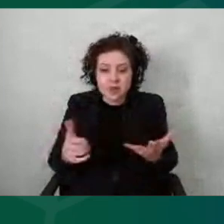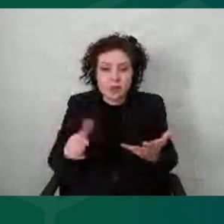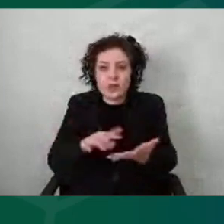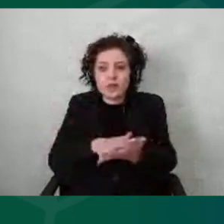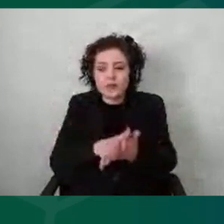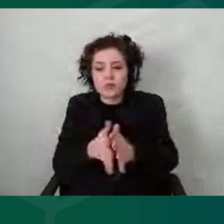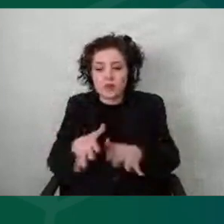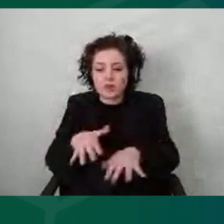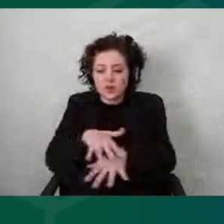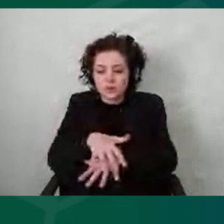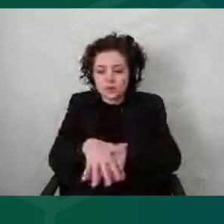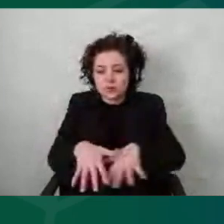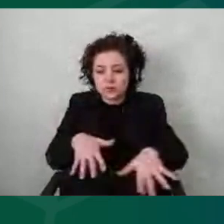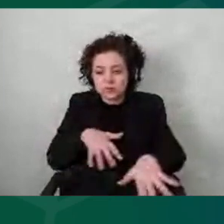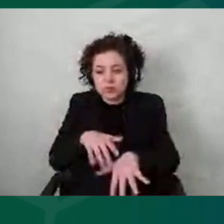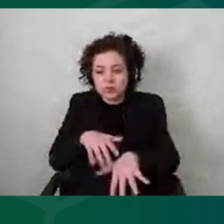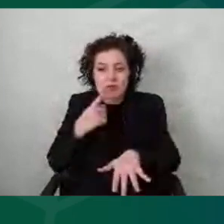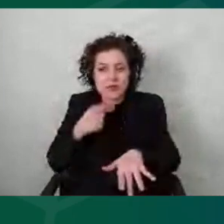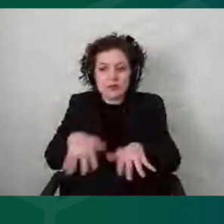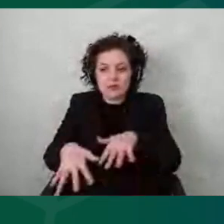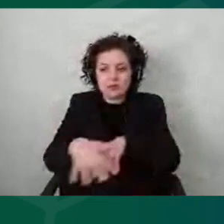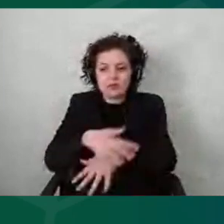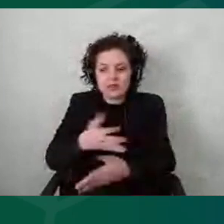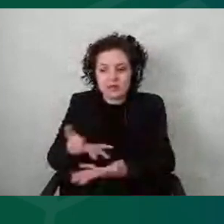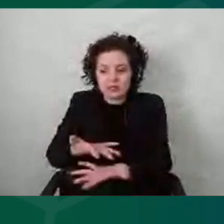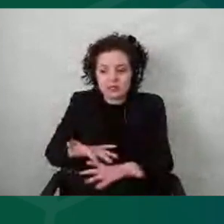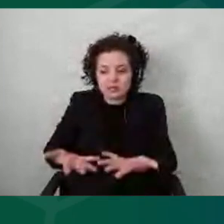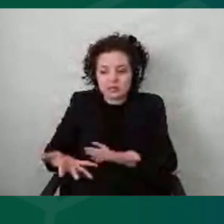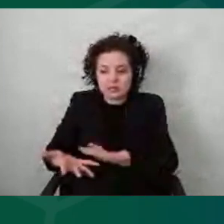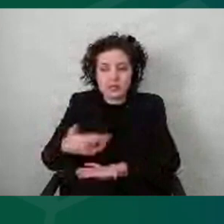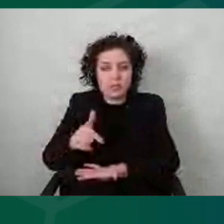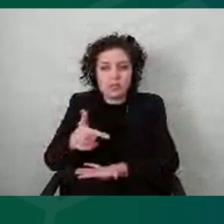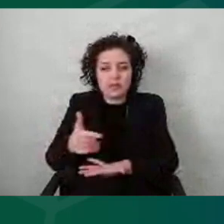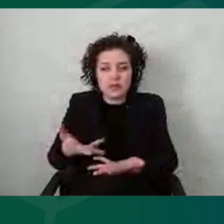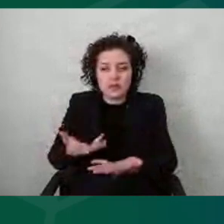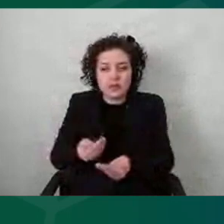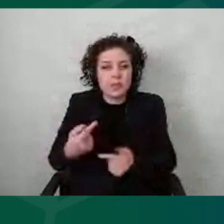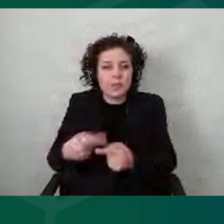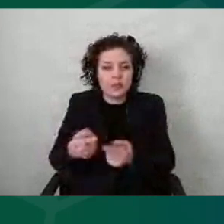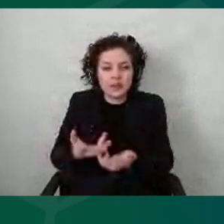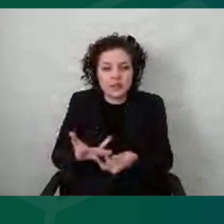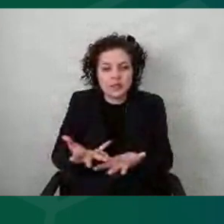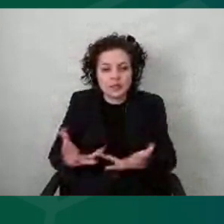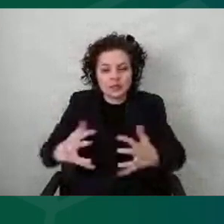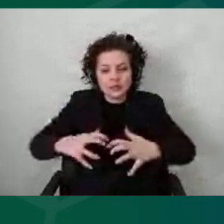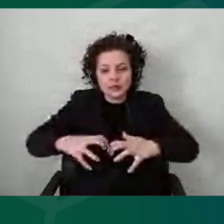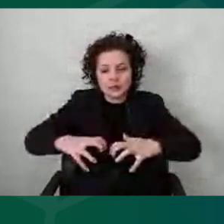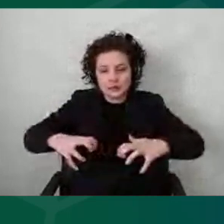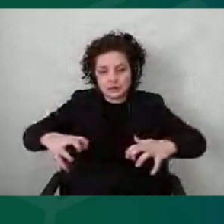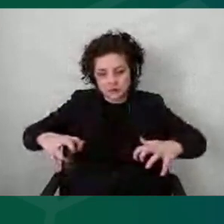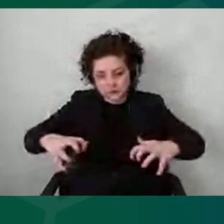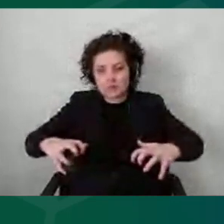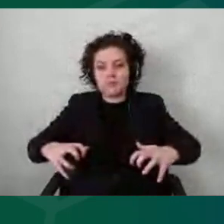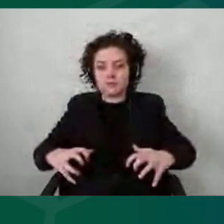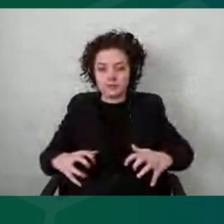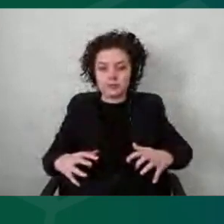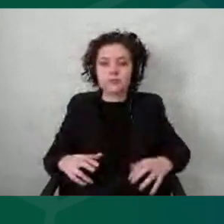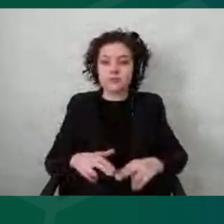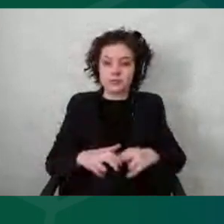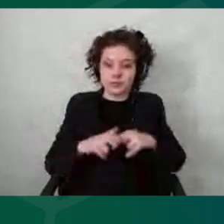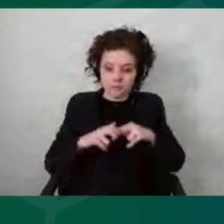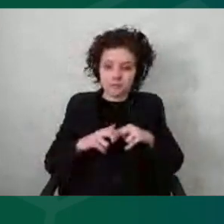efeito direto do vírus, por efeito desencadeado pela resposta inflamatória do hospedeiro, nós vamos